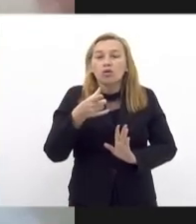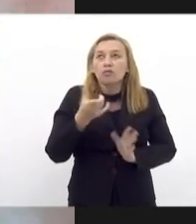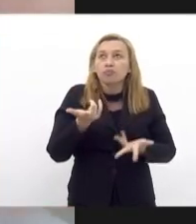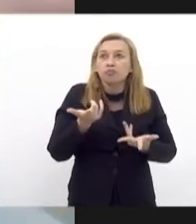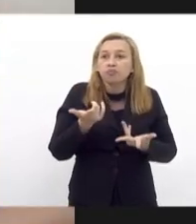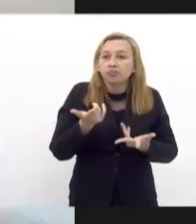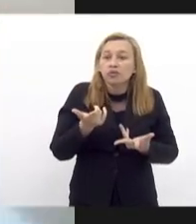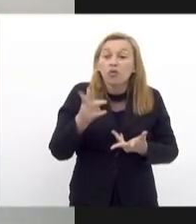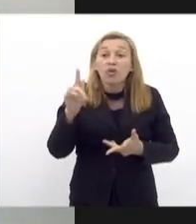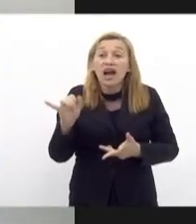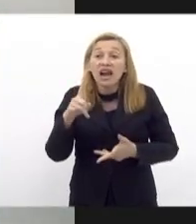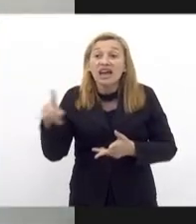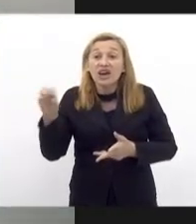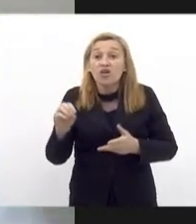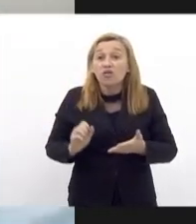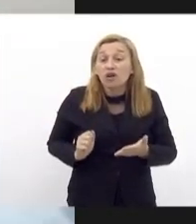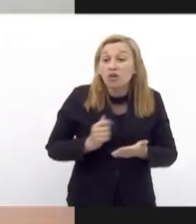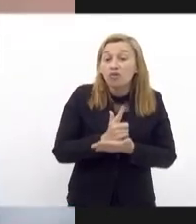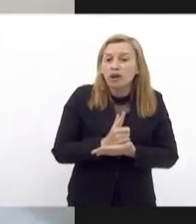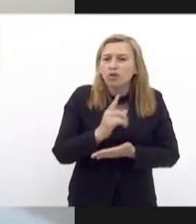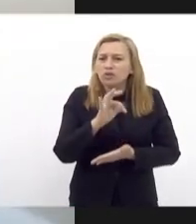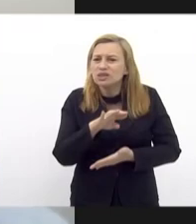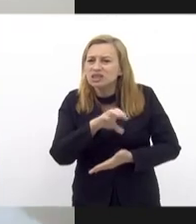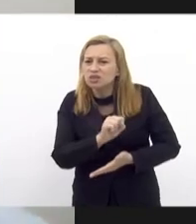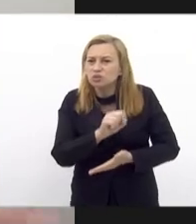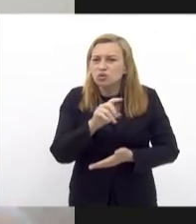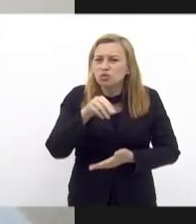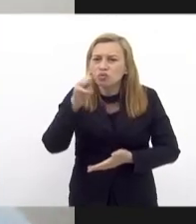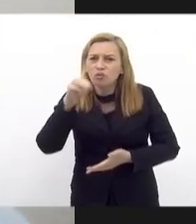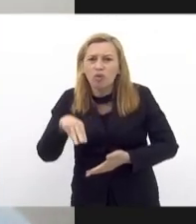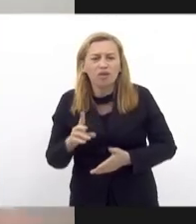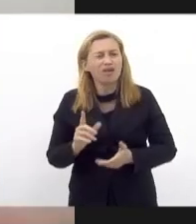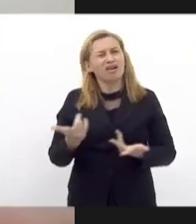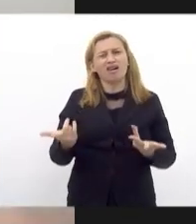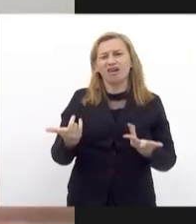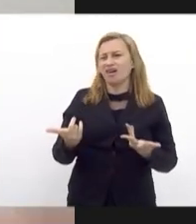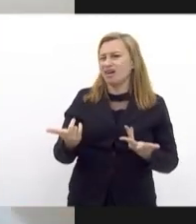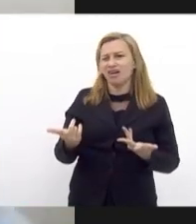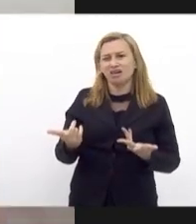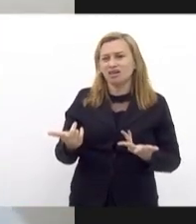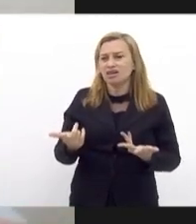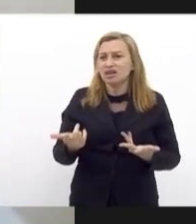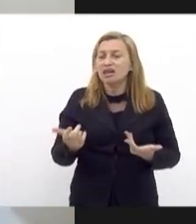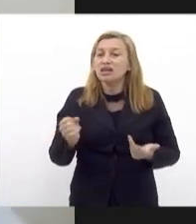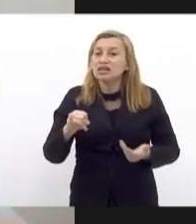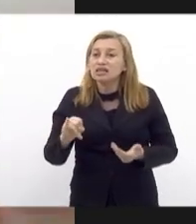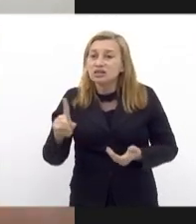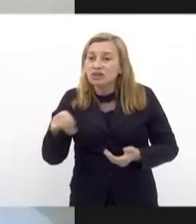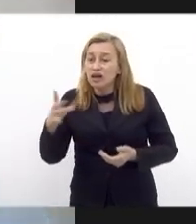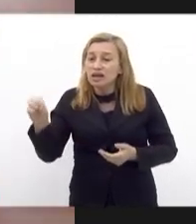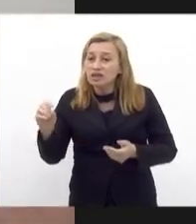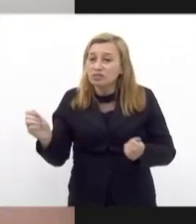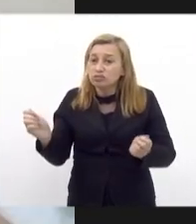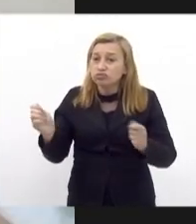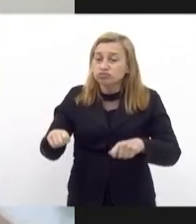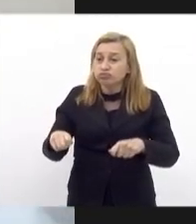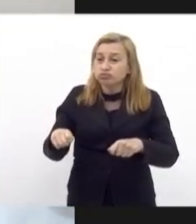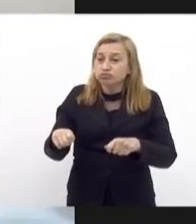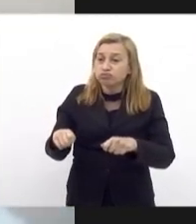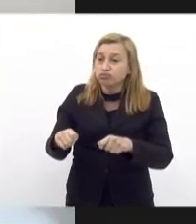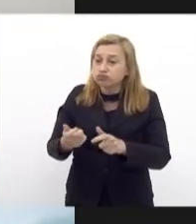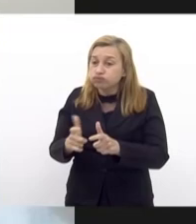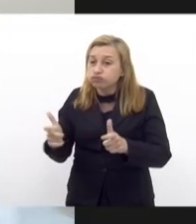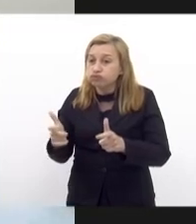factóide. O Galeão vai comprar o Santos Dumont. Isso é factóide. Se o cara está com uma capacidade subutilizada, ele vai comprar outra